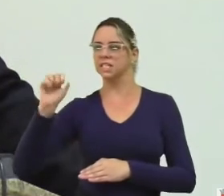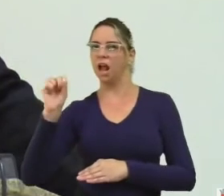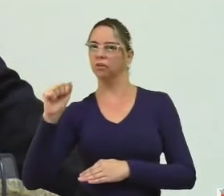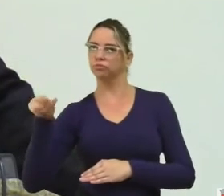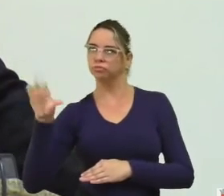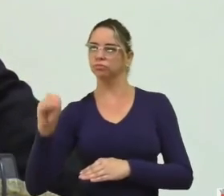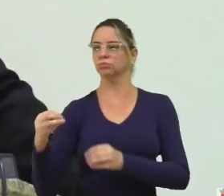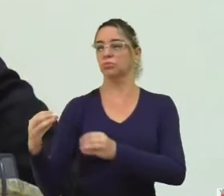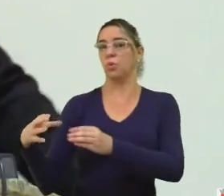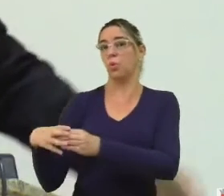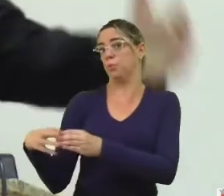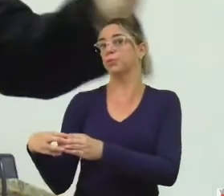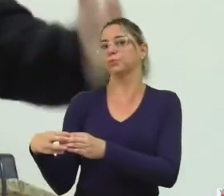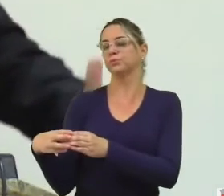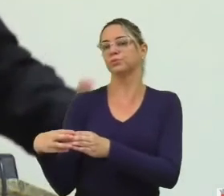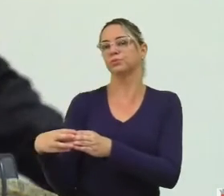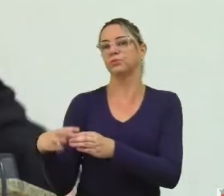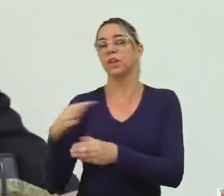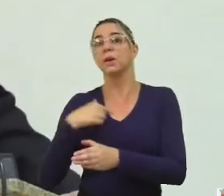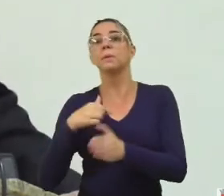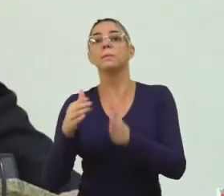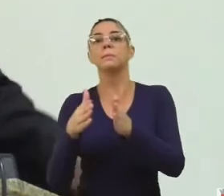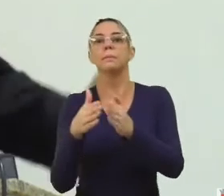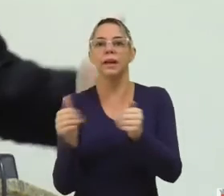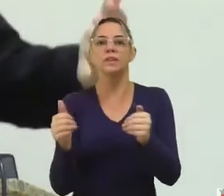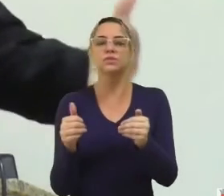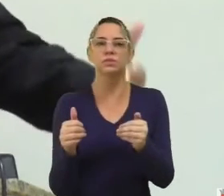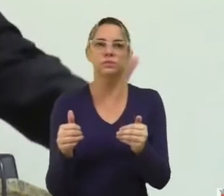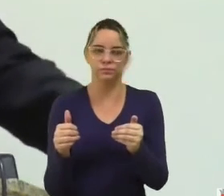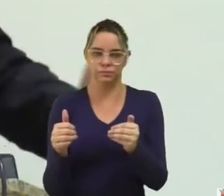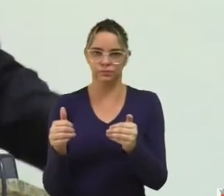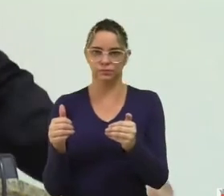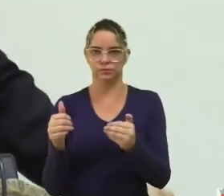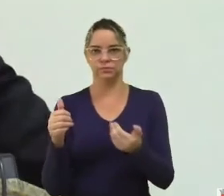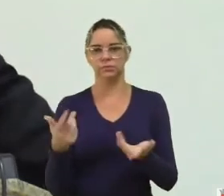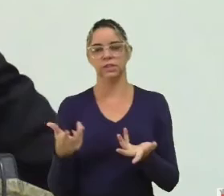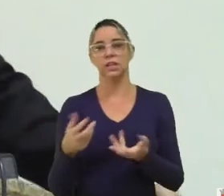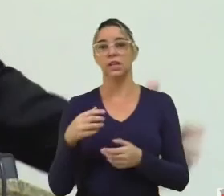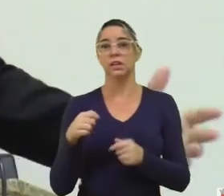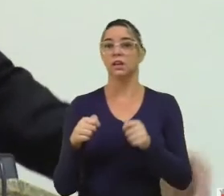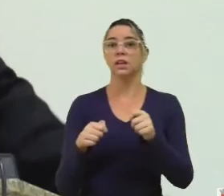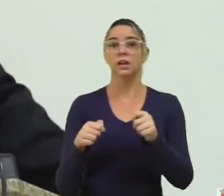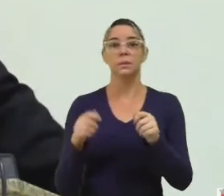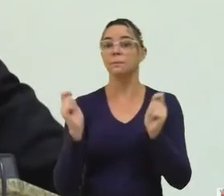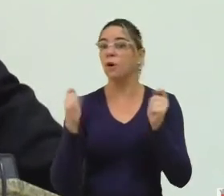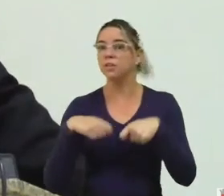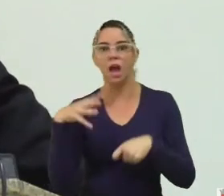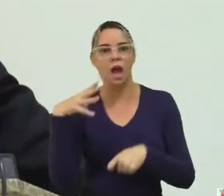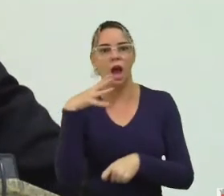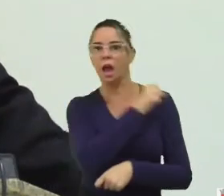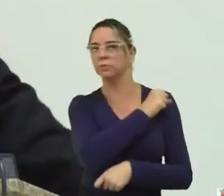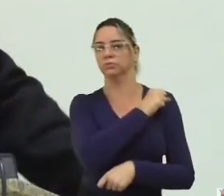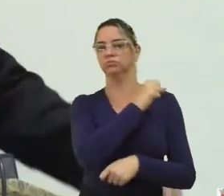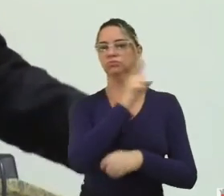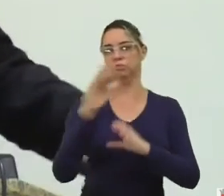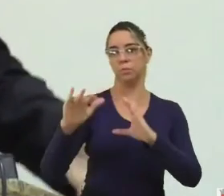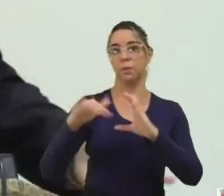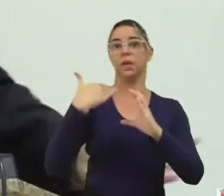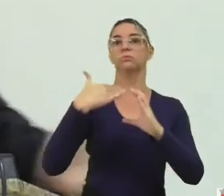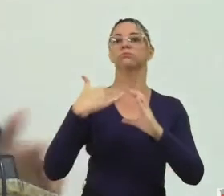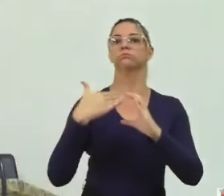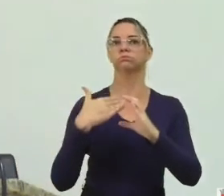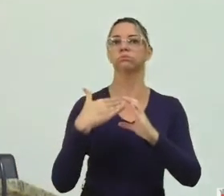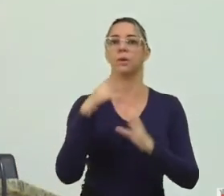na LEP. Peço aqui que o mais rápido possível mande para essa casa. Muitos